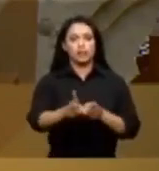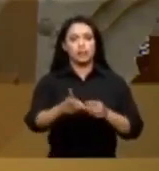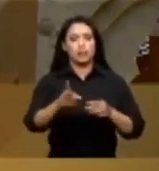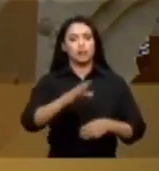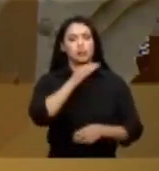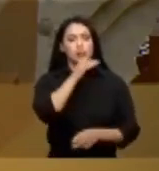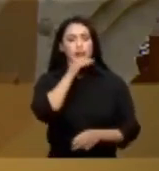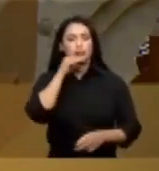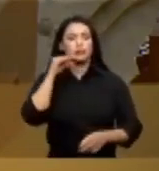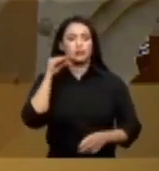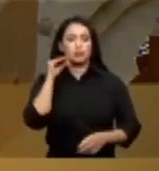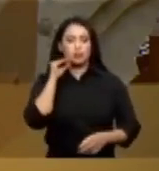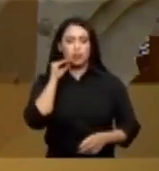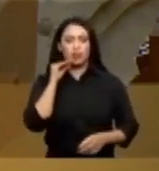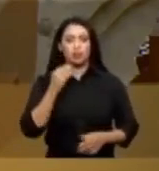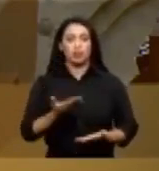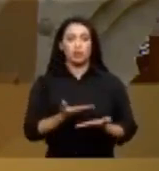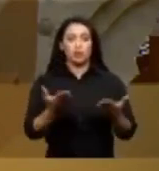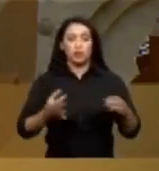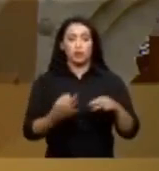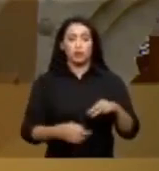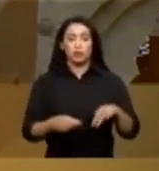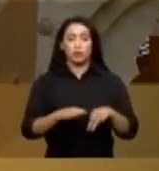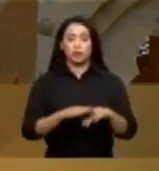excelentíssimos senhores ministros da Suprema Corte,